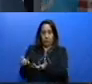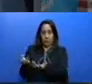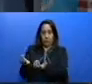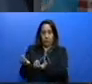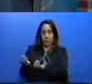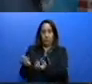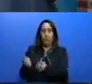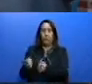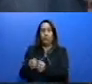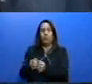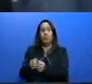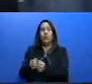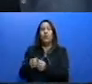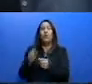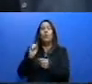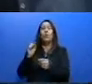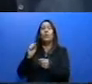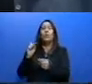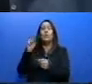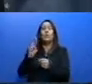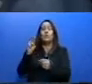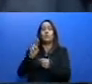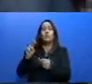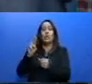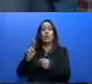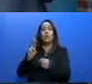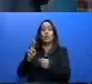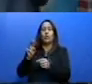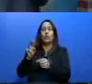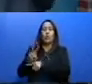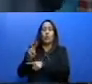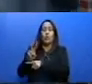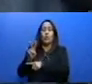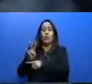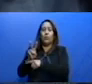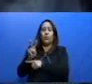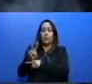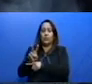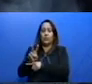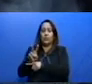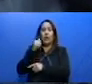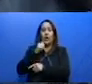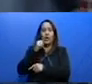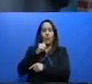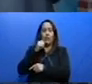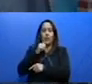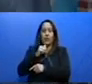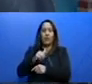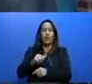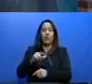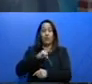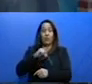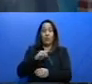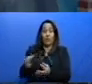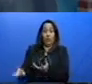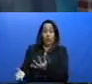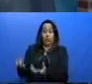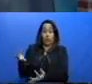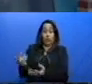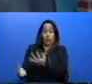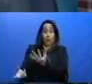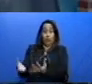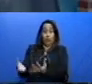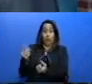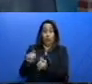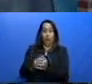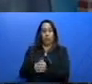se queimar. Quais os materiais que aparecem protegendo ela, no caso, para não ter essa troca de calor?